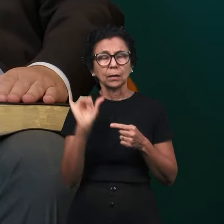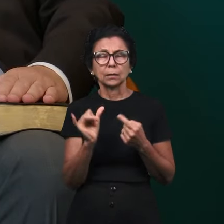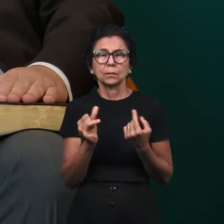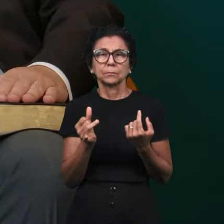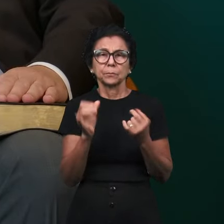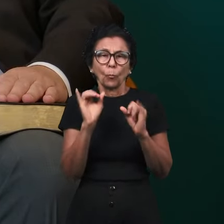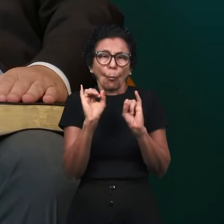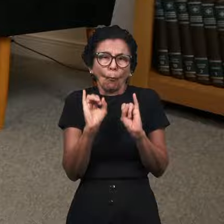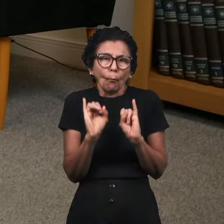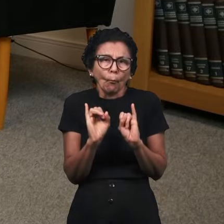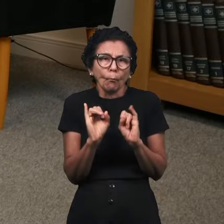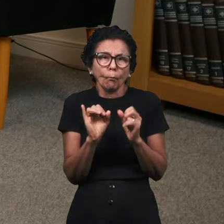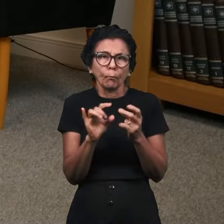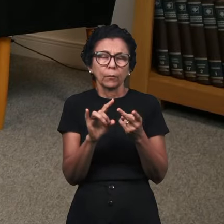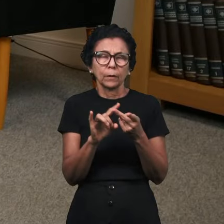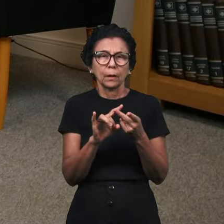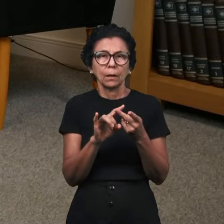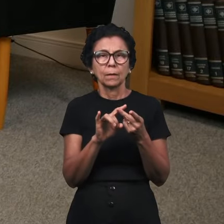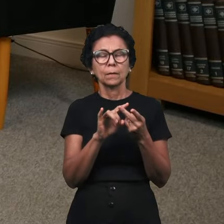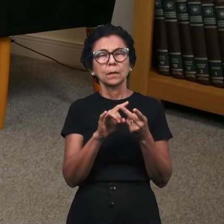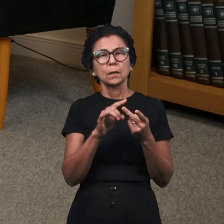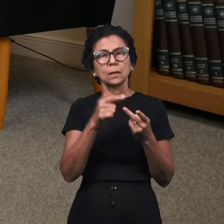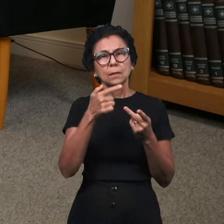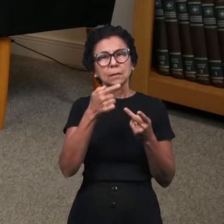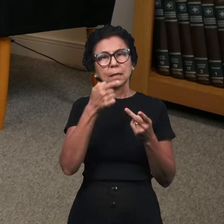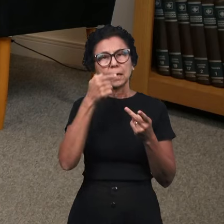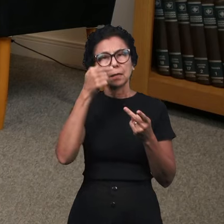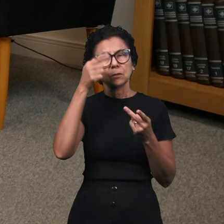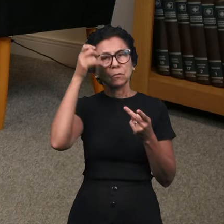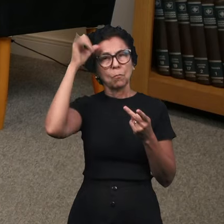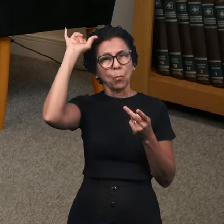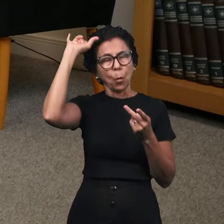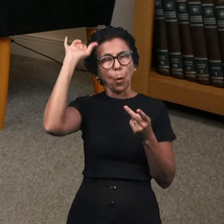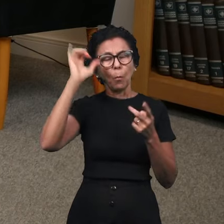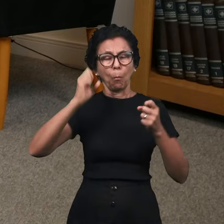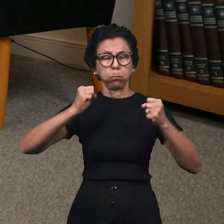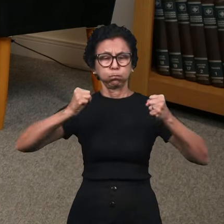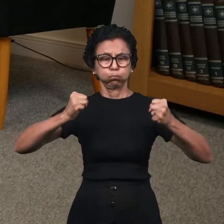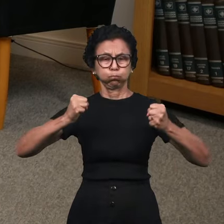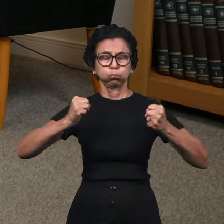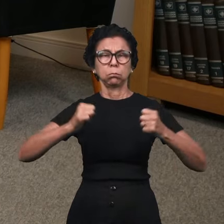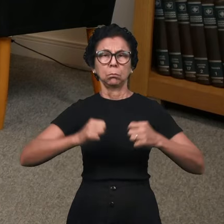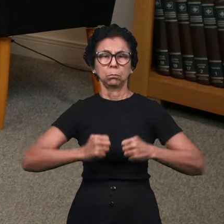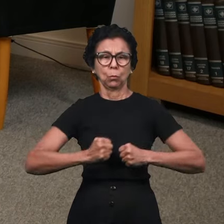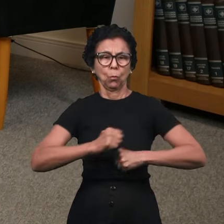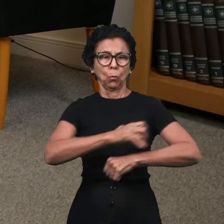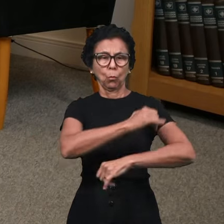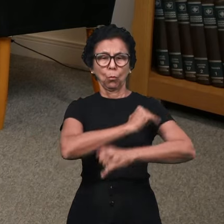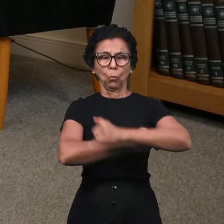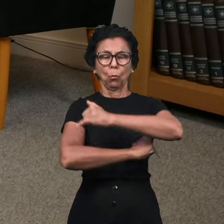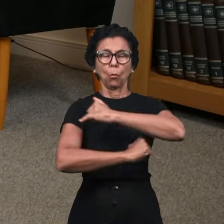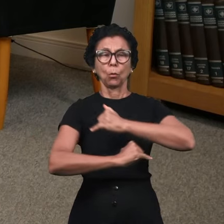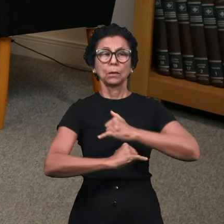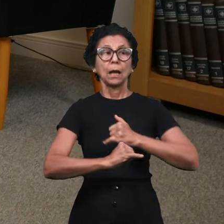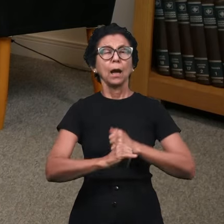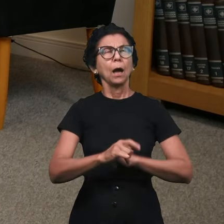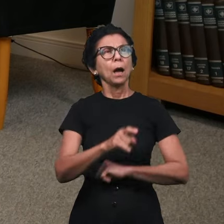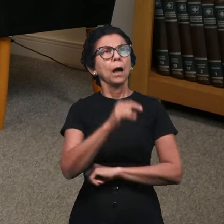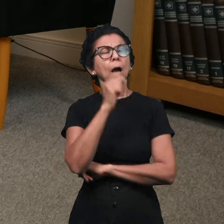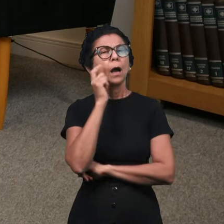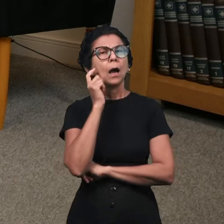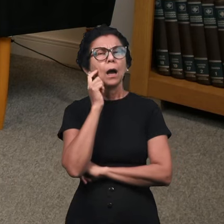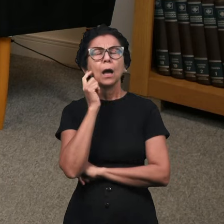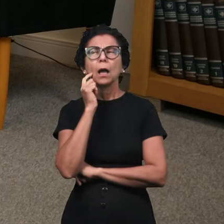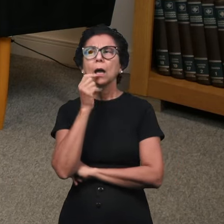as espigas, o copeiro se lembrou que José teve um discernimento, um entendimento.